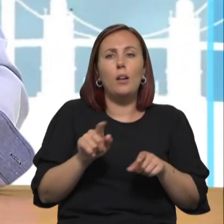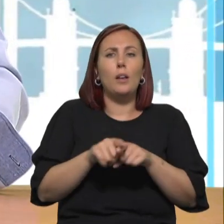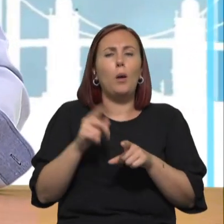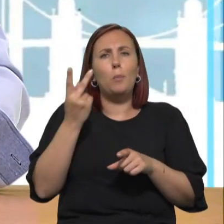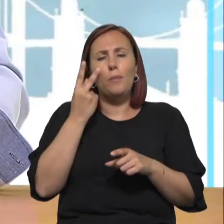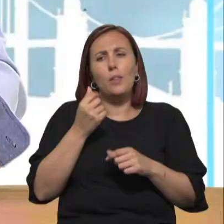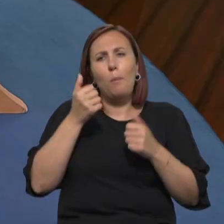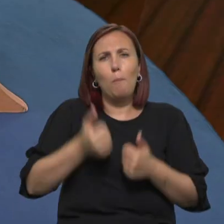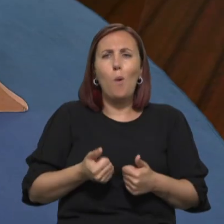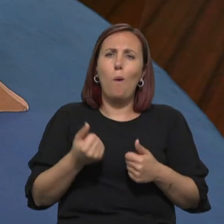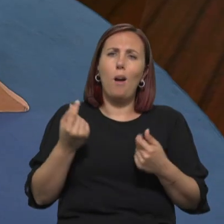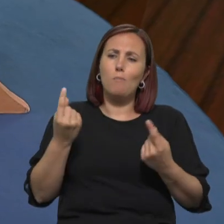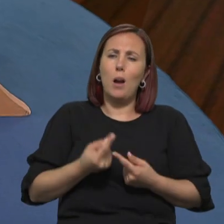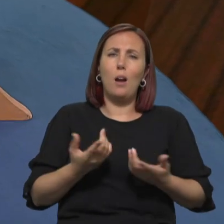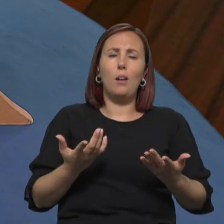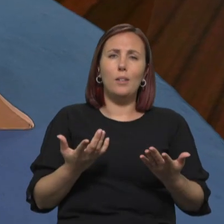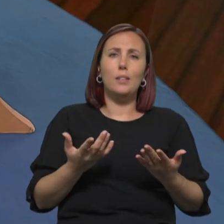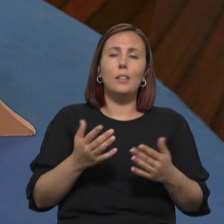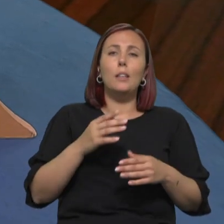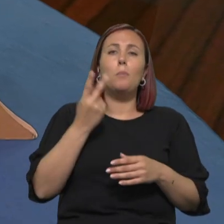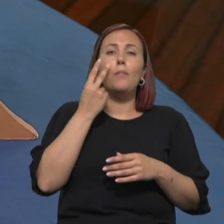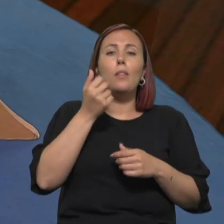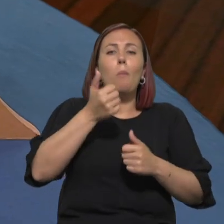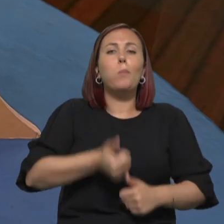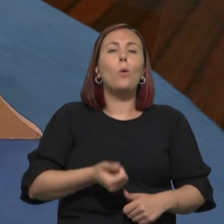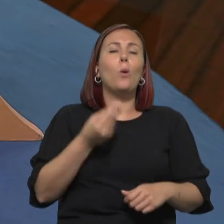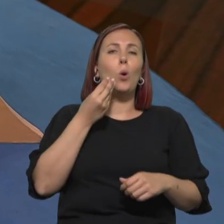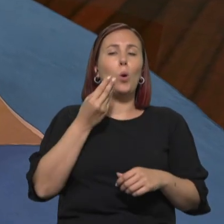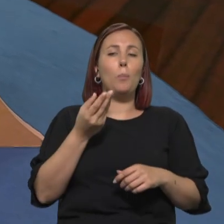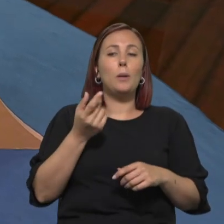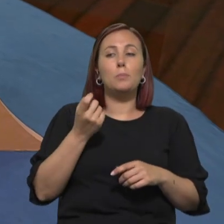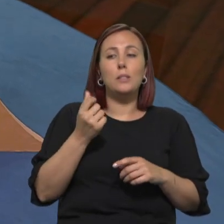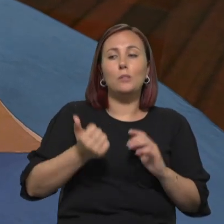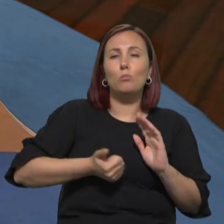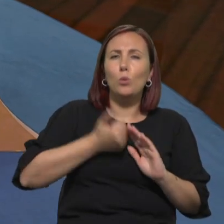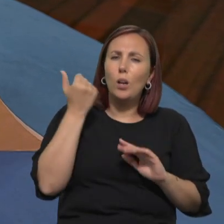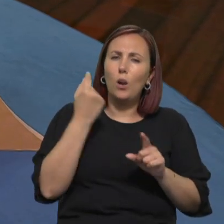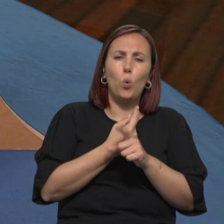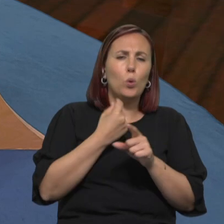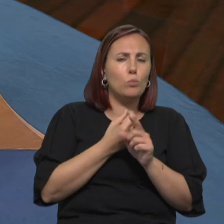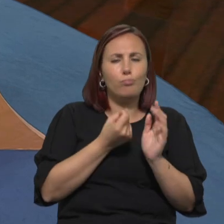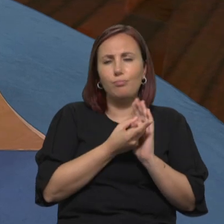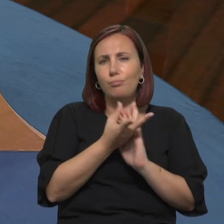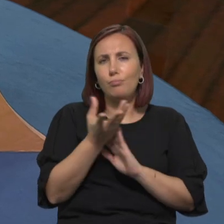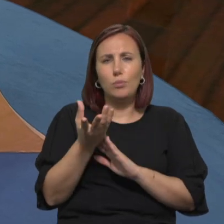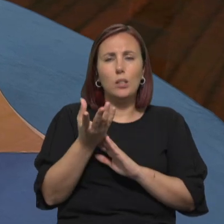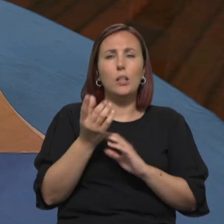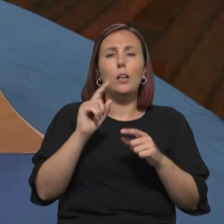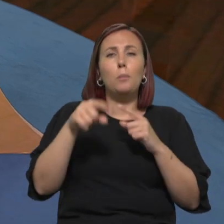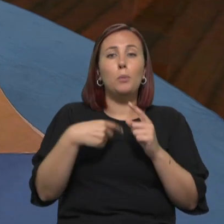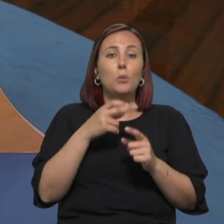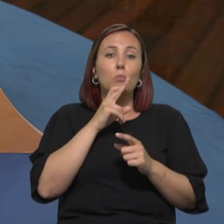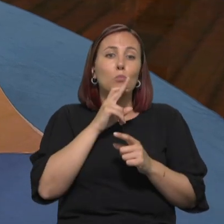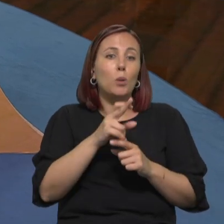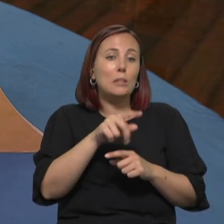boa. Uma vida boa. E para se ter uma vida boa é preciso melhorar e mudar muitas coisas para que se encontre essa